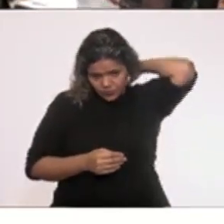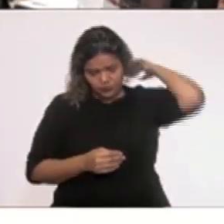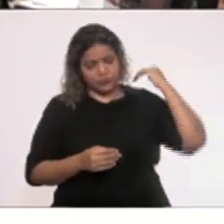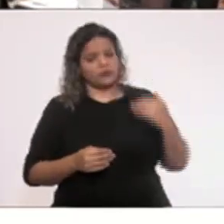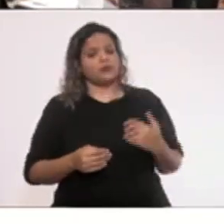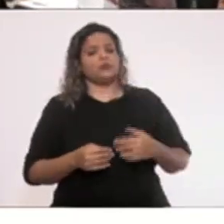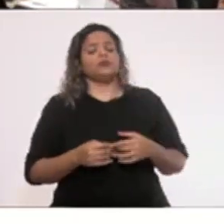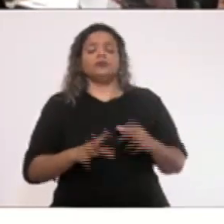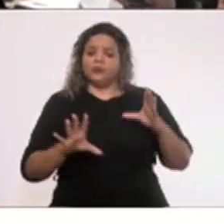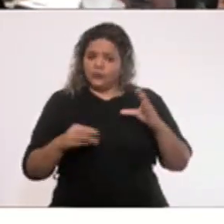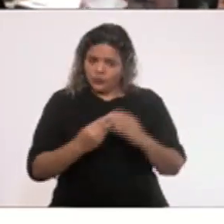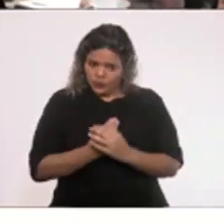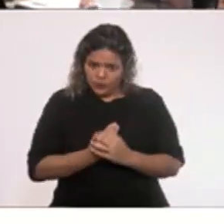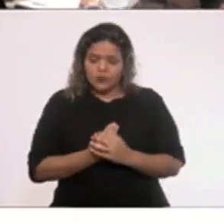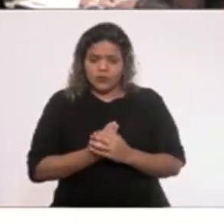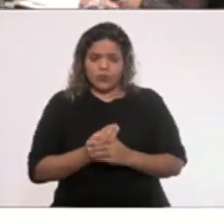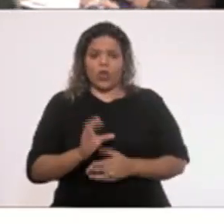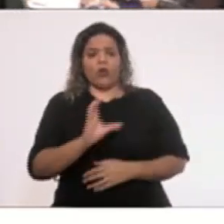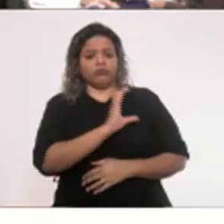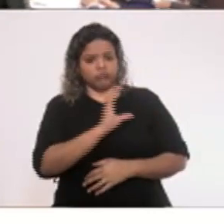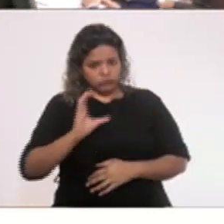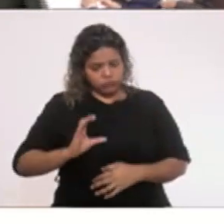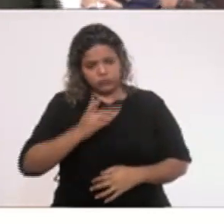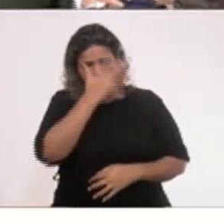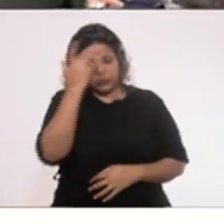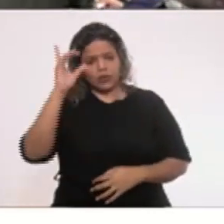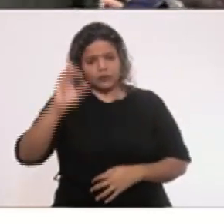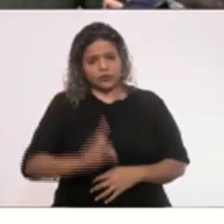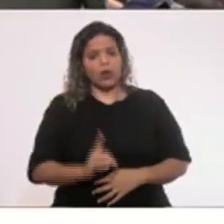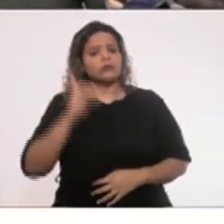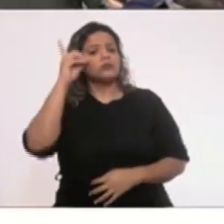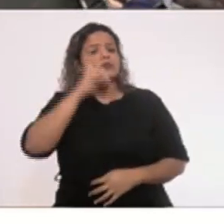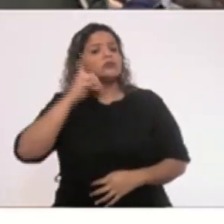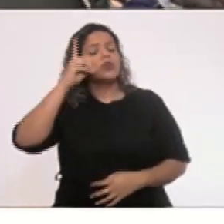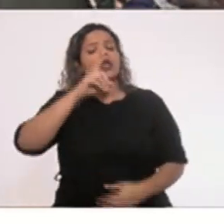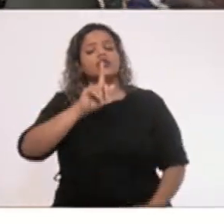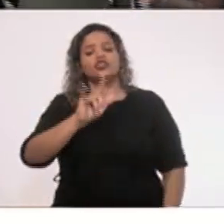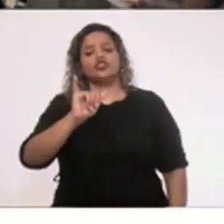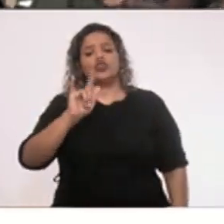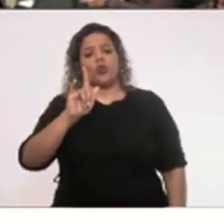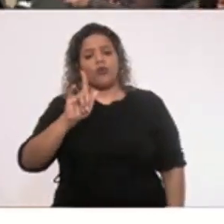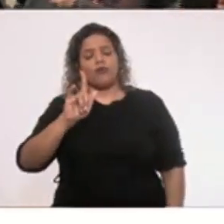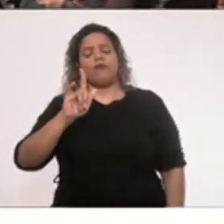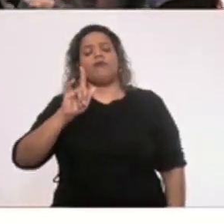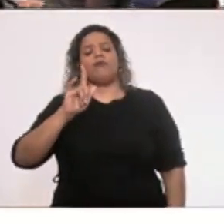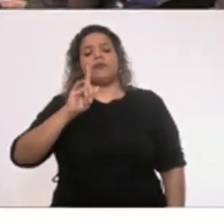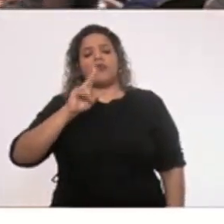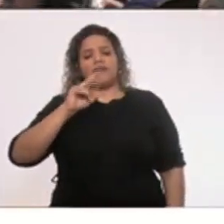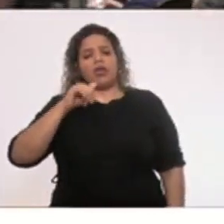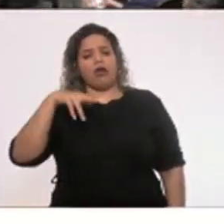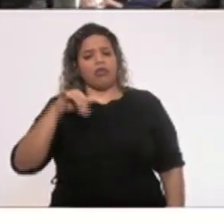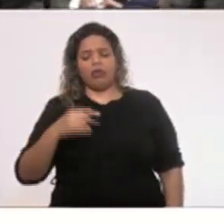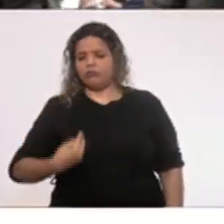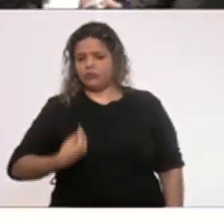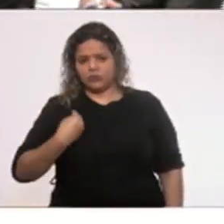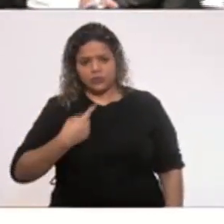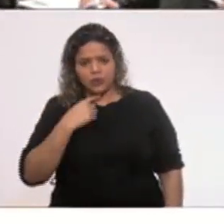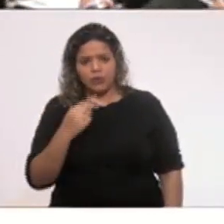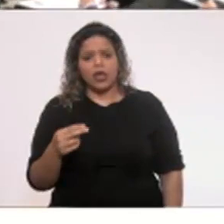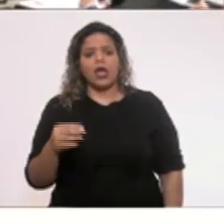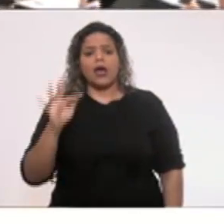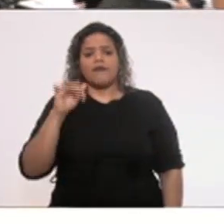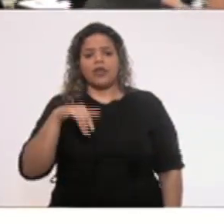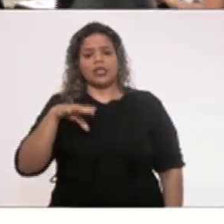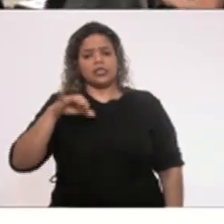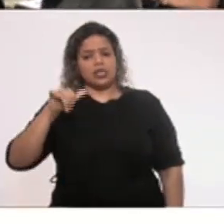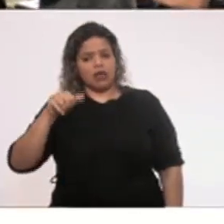Para emitir parecer pela Comissão da Pessoa com Deficiência, deputado Gil Viana, que está impossibilitado. Deputada